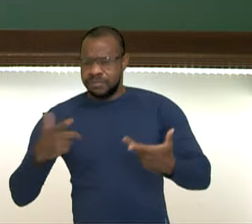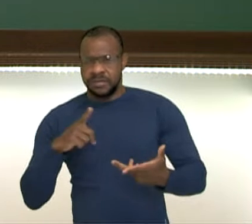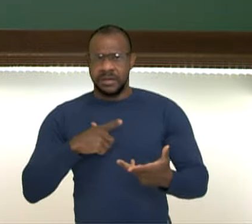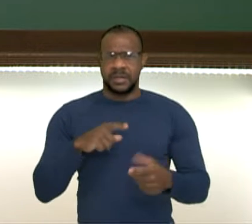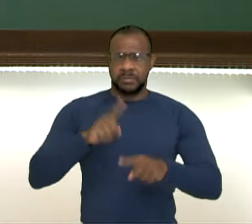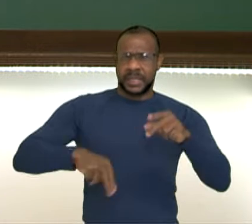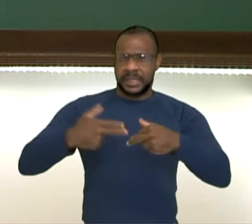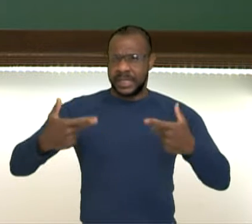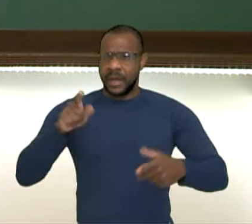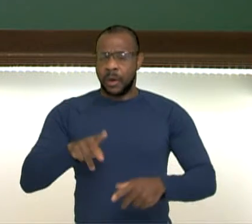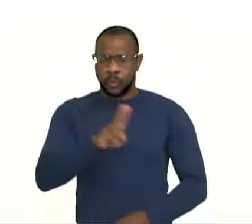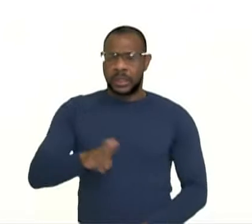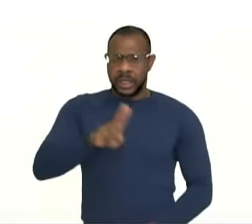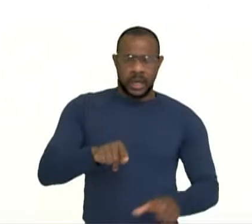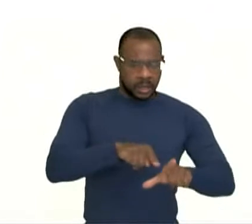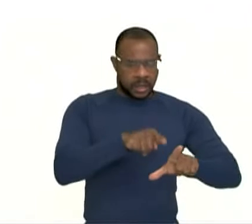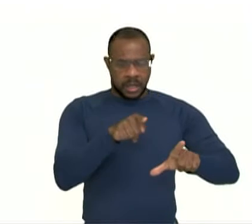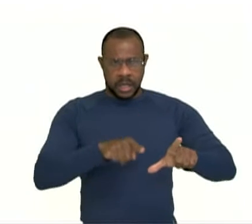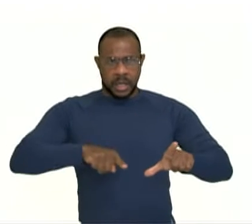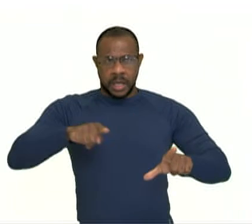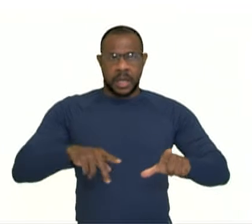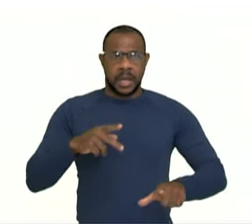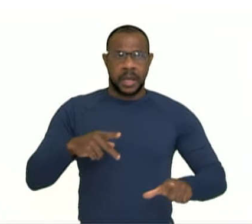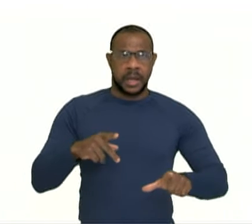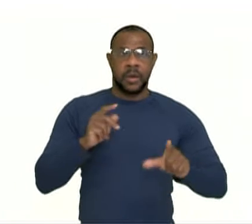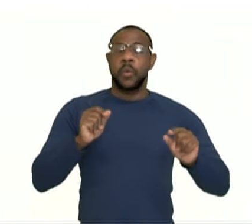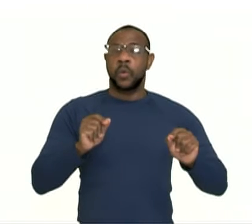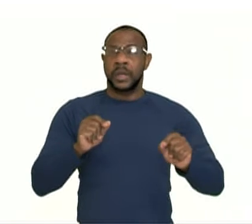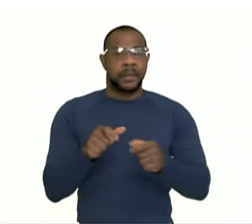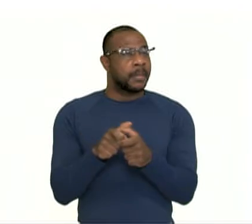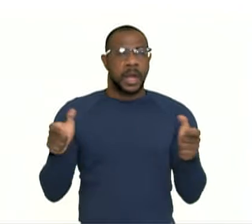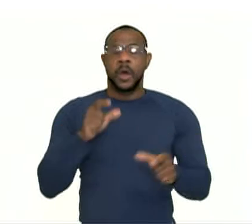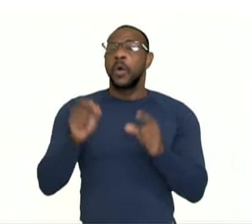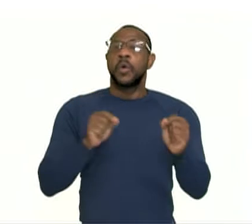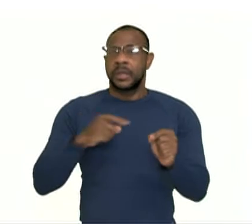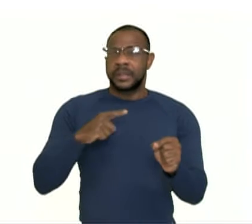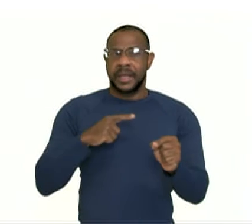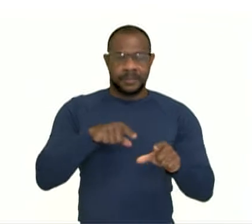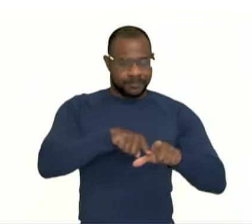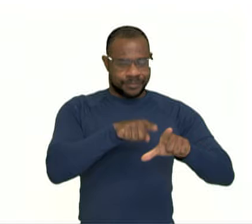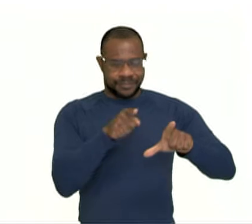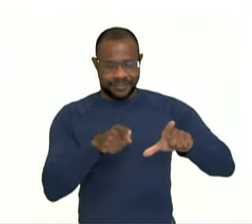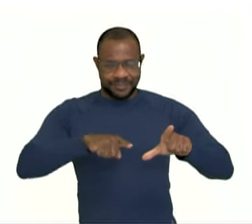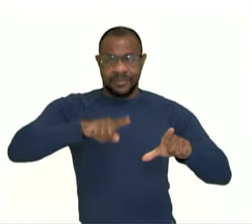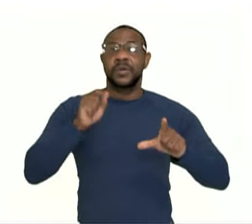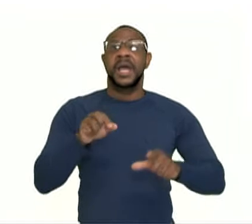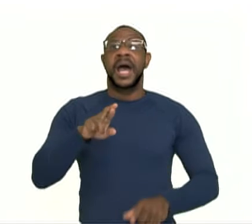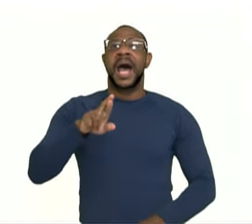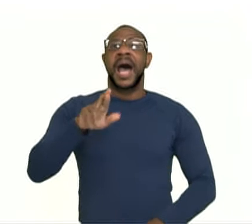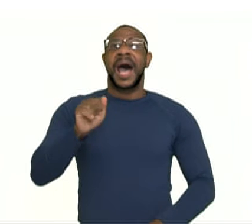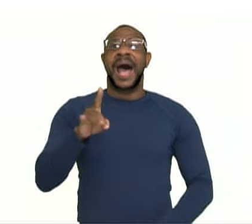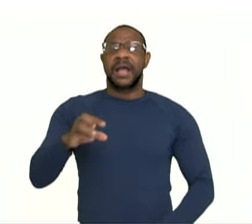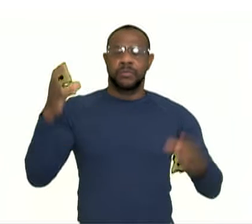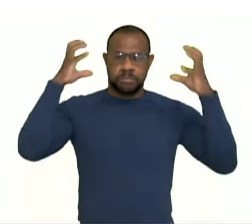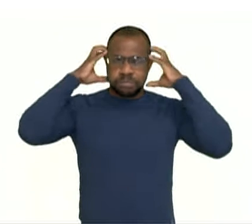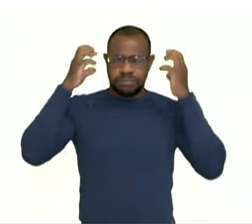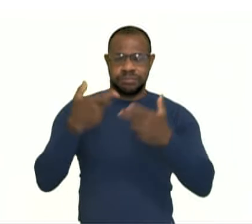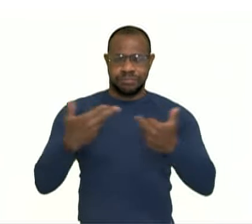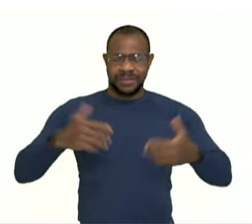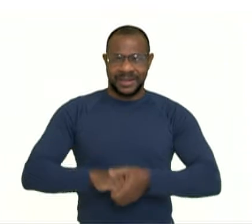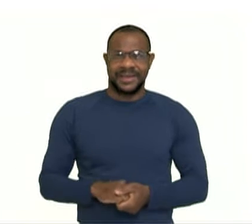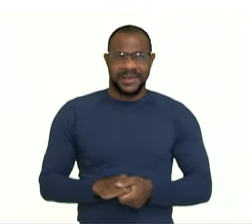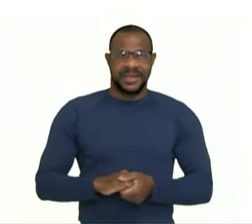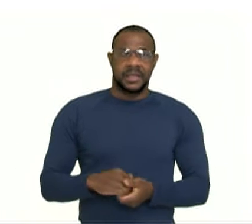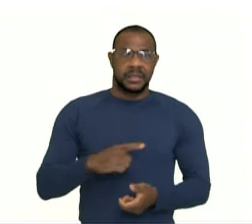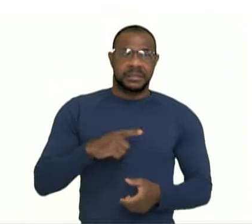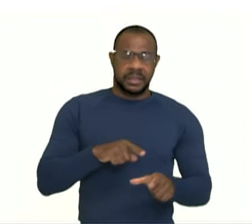onda utilizada como onda portadora na maior parte das modulações de rádio. Então, se eu estou falando em modulação